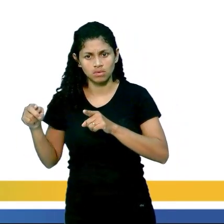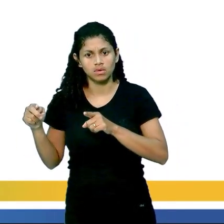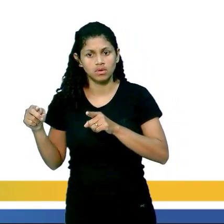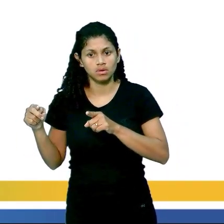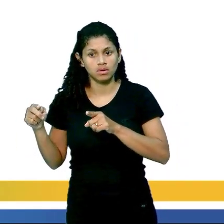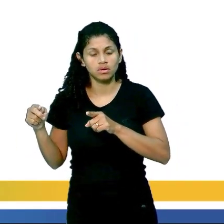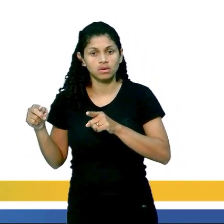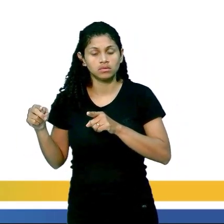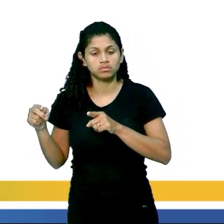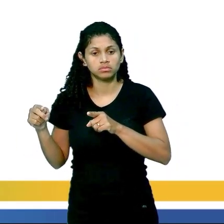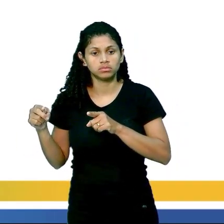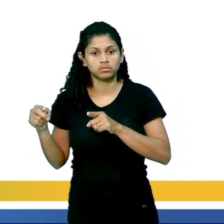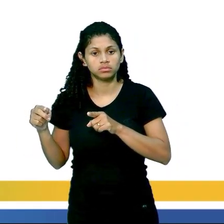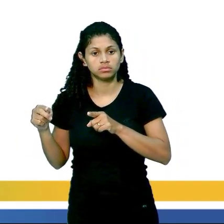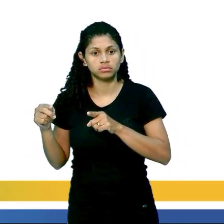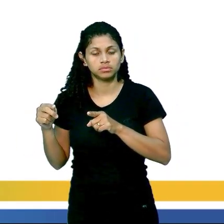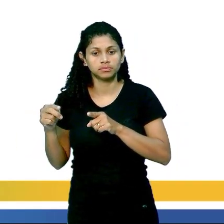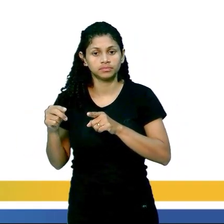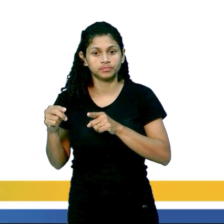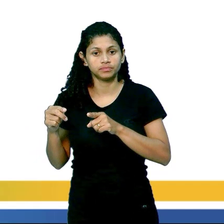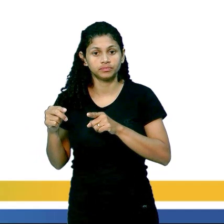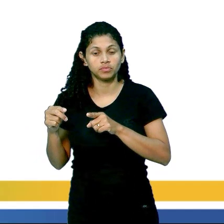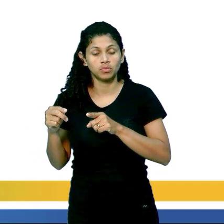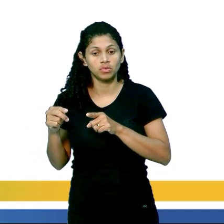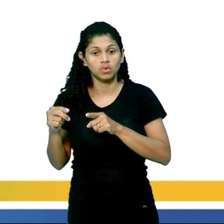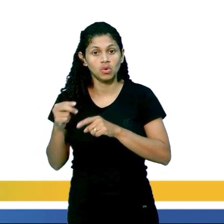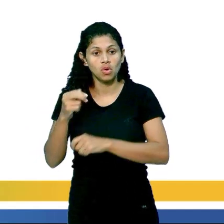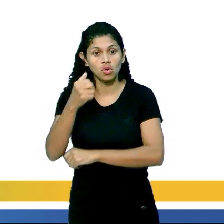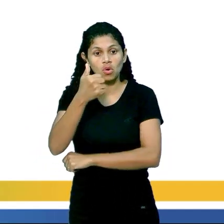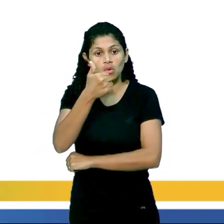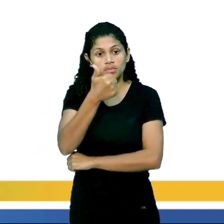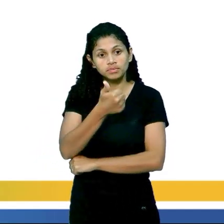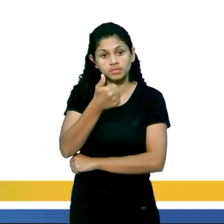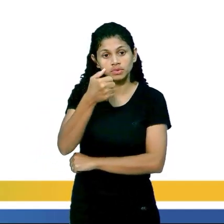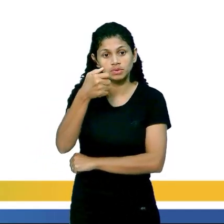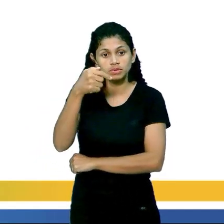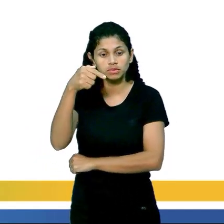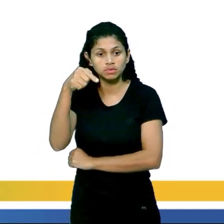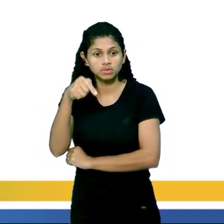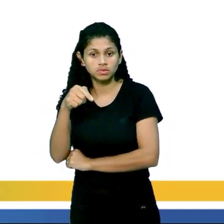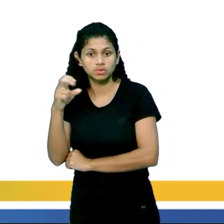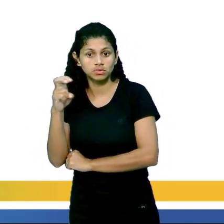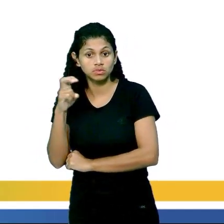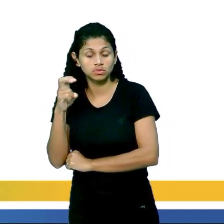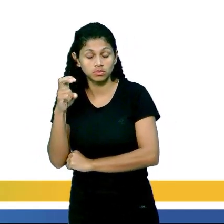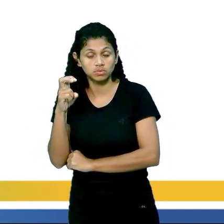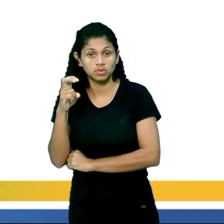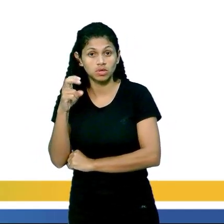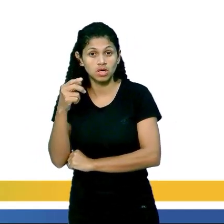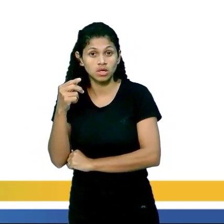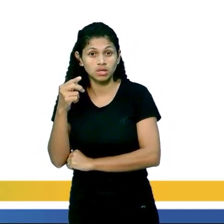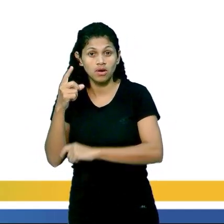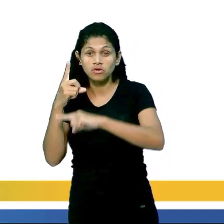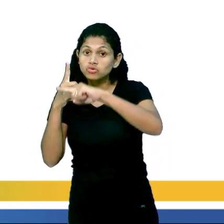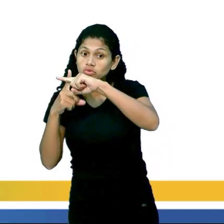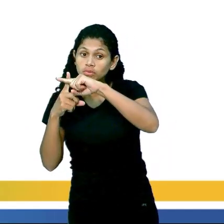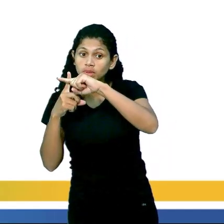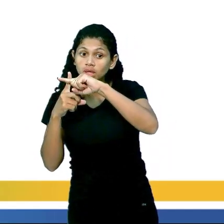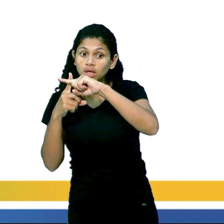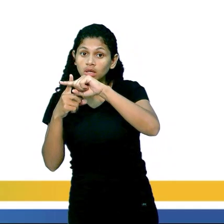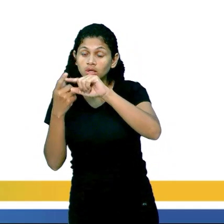Esse 1755 ele estava somando com N-1 e eu passei subtraindo